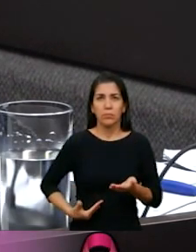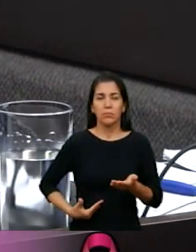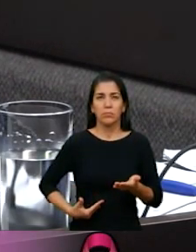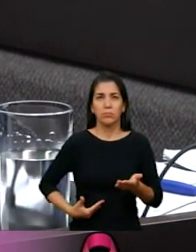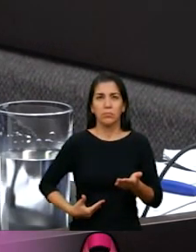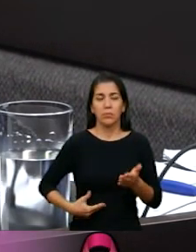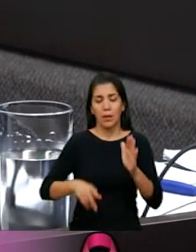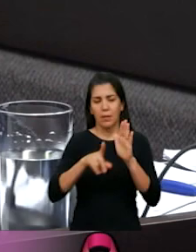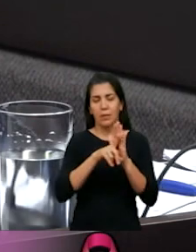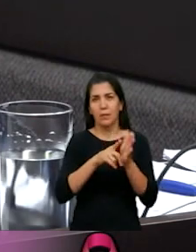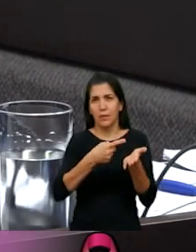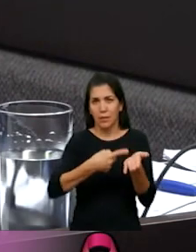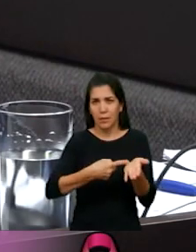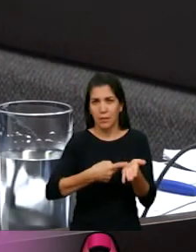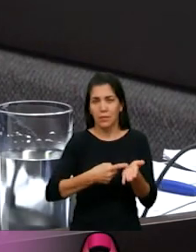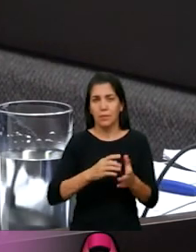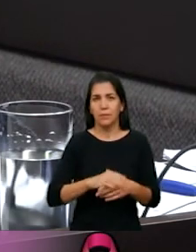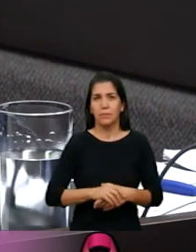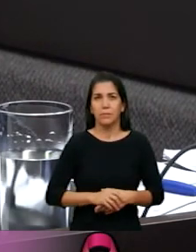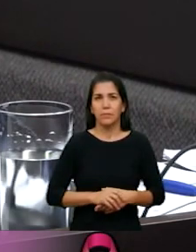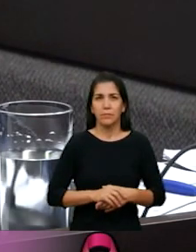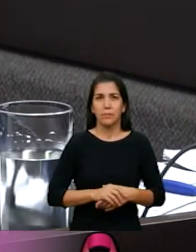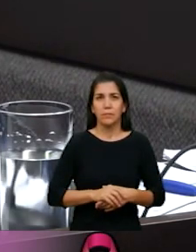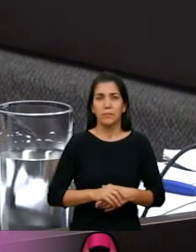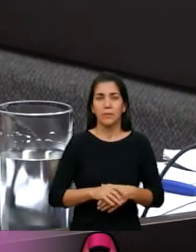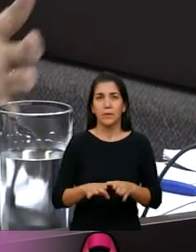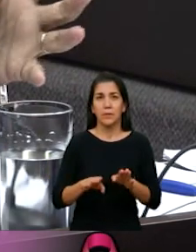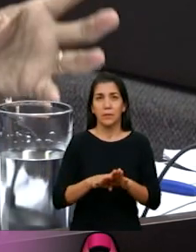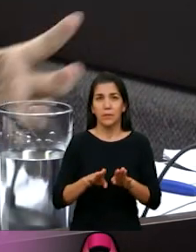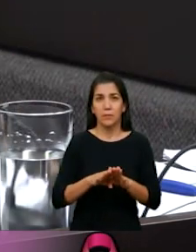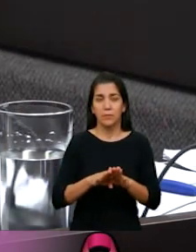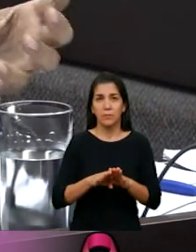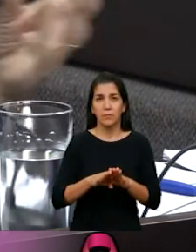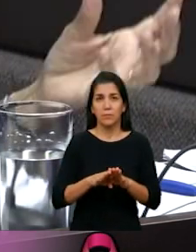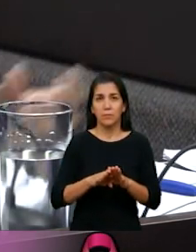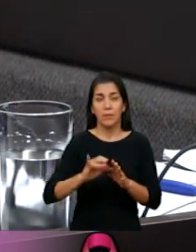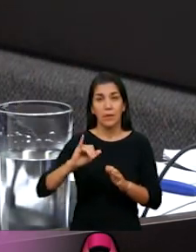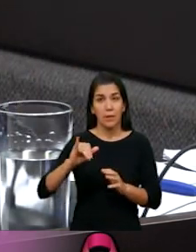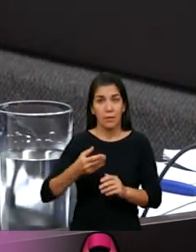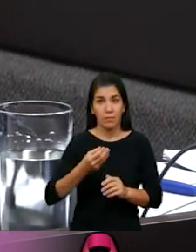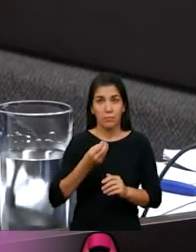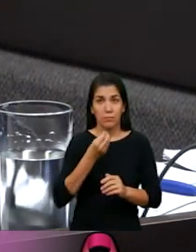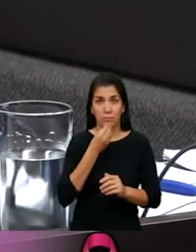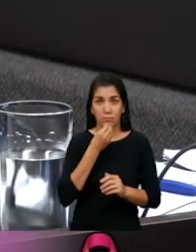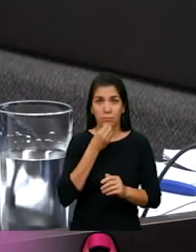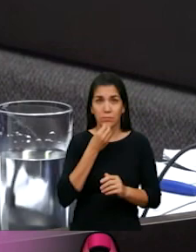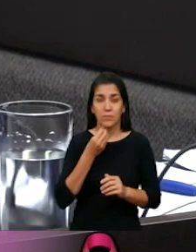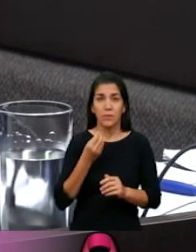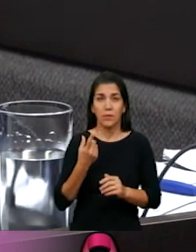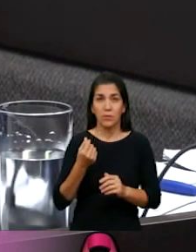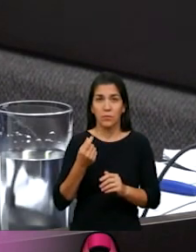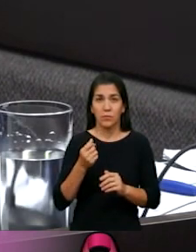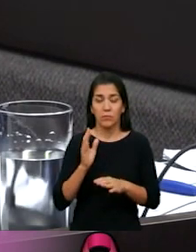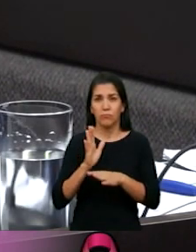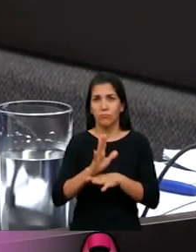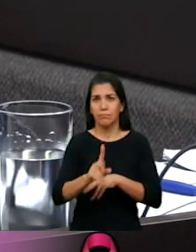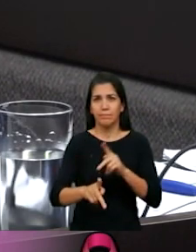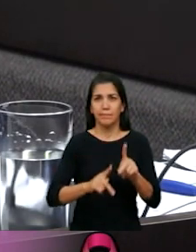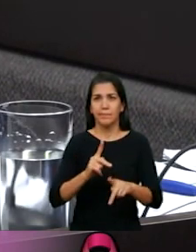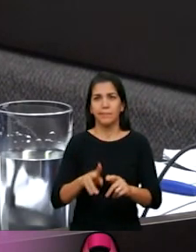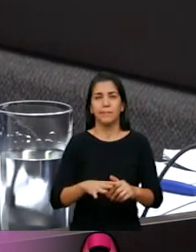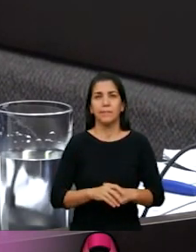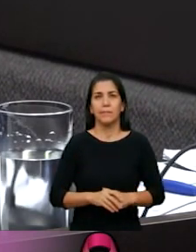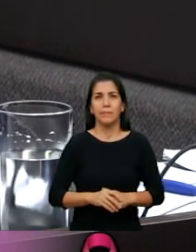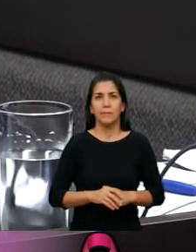legalidade e sob o aspecto do aproveitamento do recurso em favor da população. É